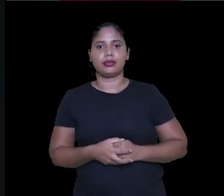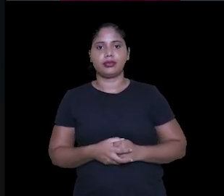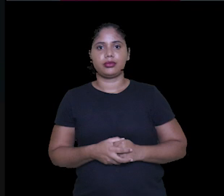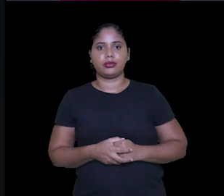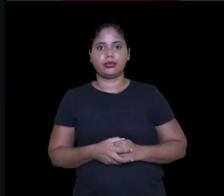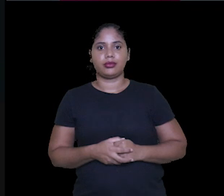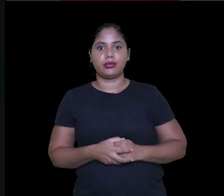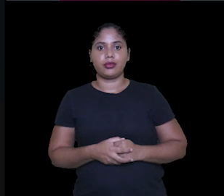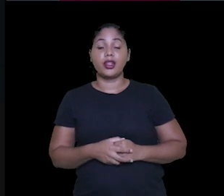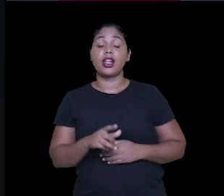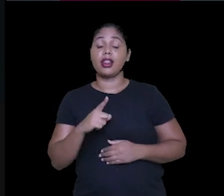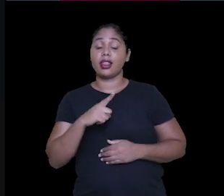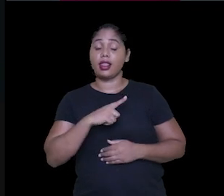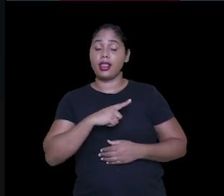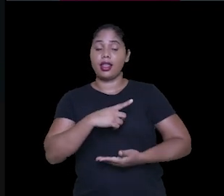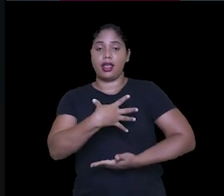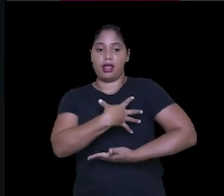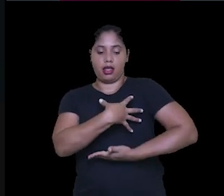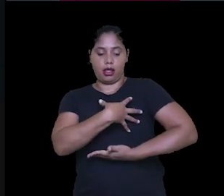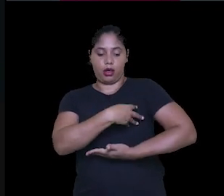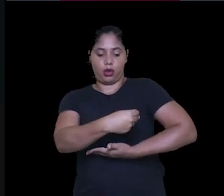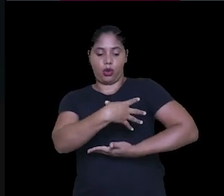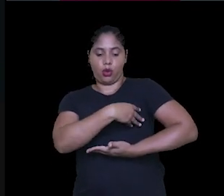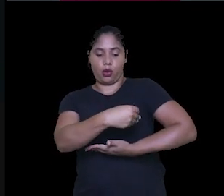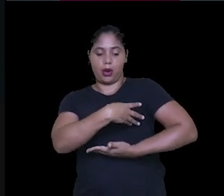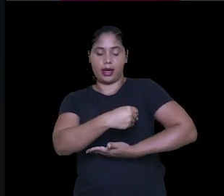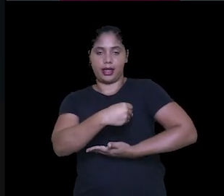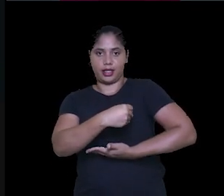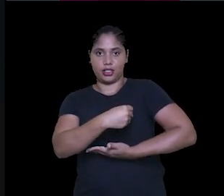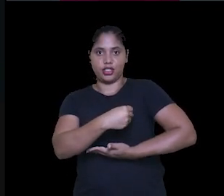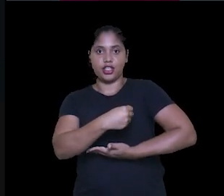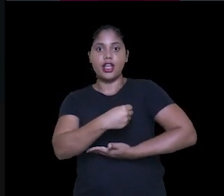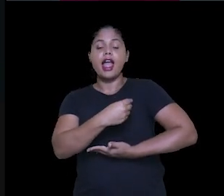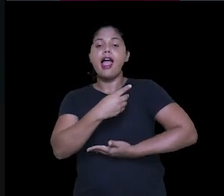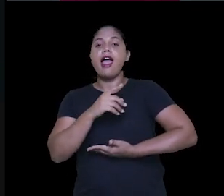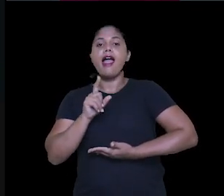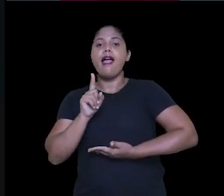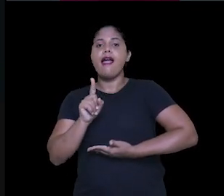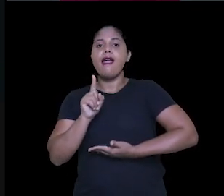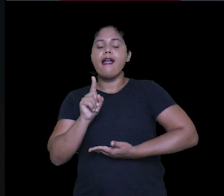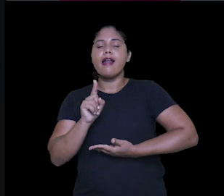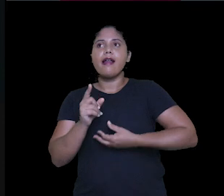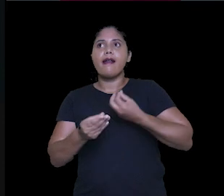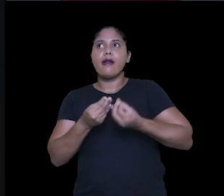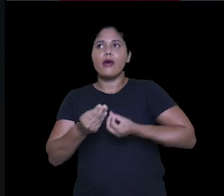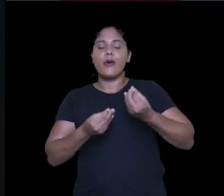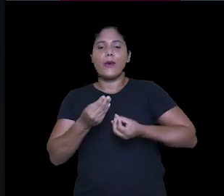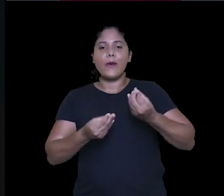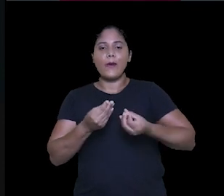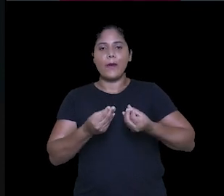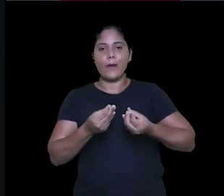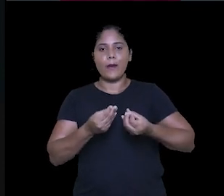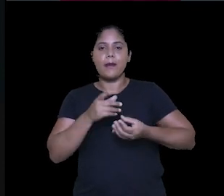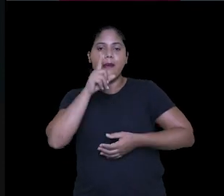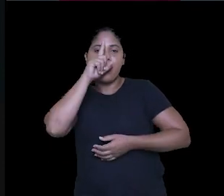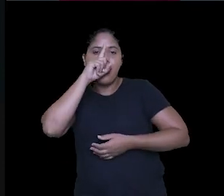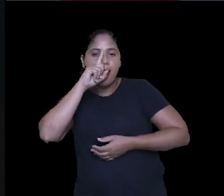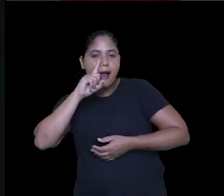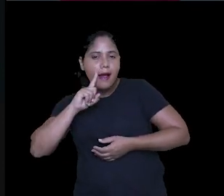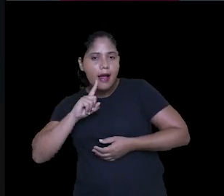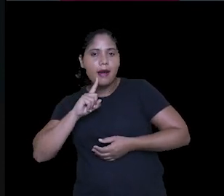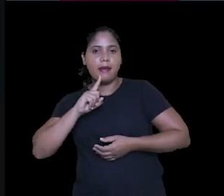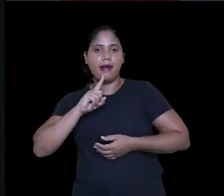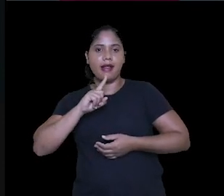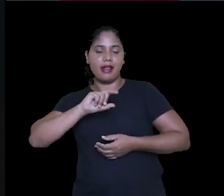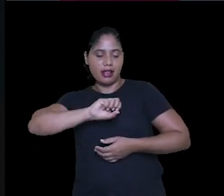esse leite, ele começa a sair bem amarelado, como se fosse uma gema de ouro, e ele vai clareando ao longo